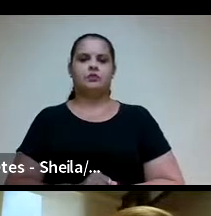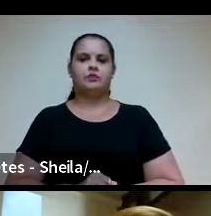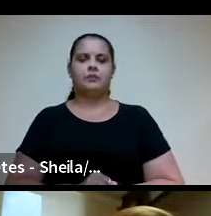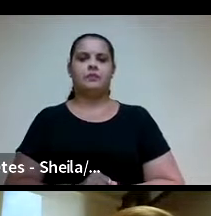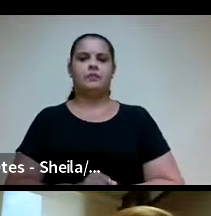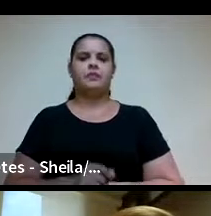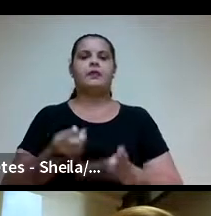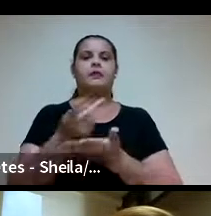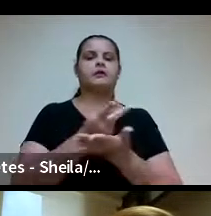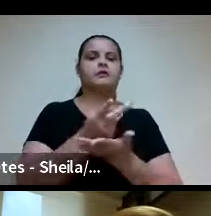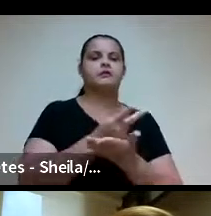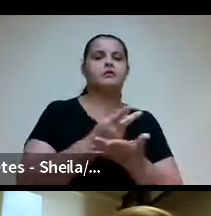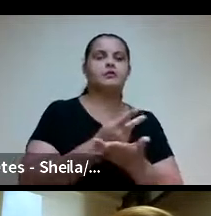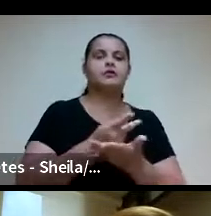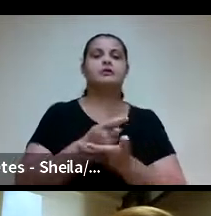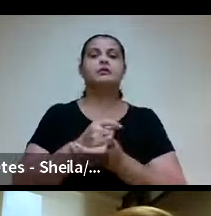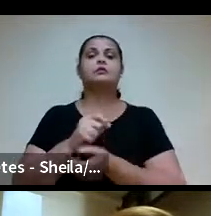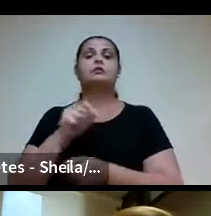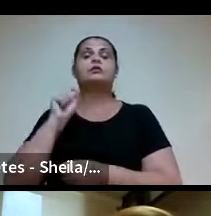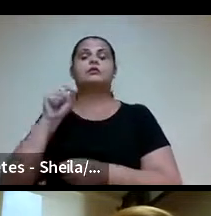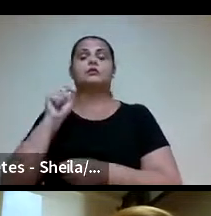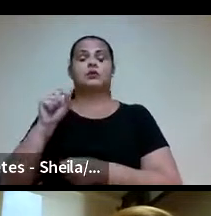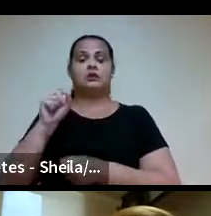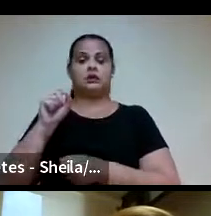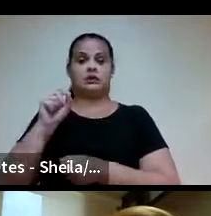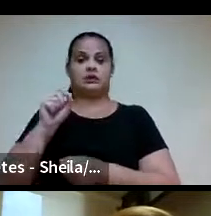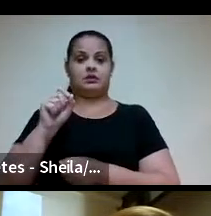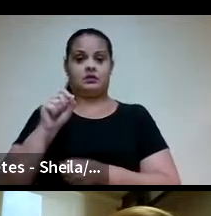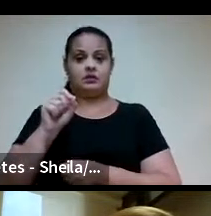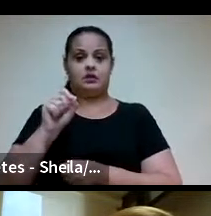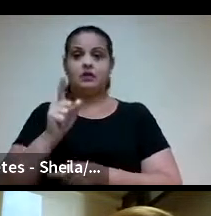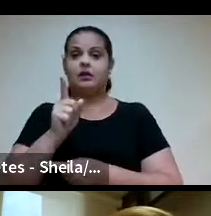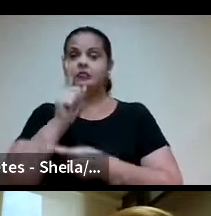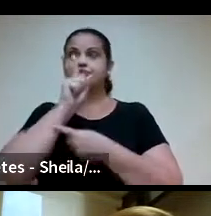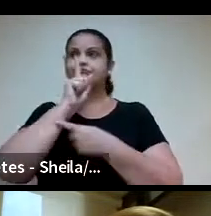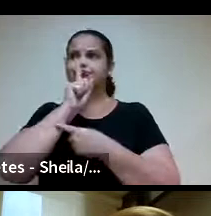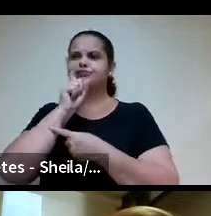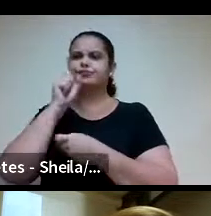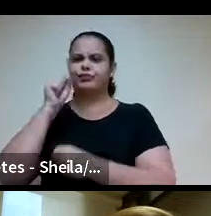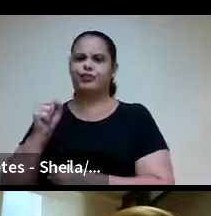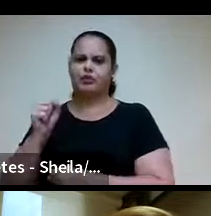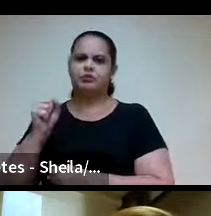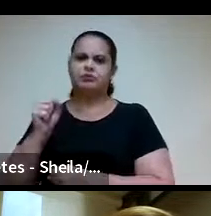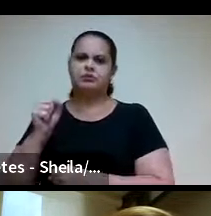inócuo. Se ela pode ficar calada,